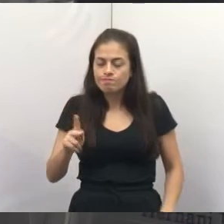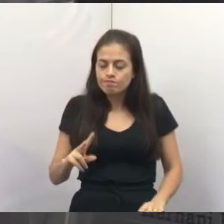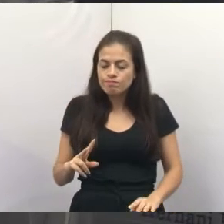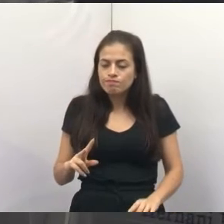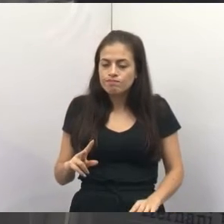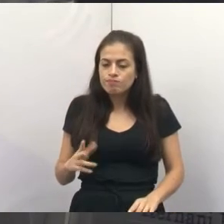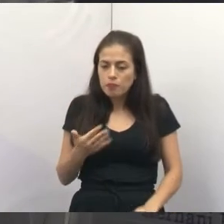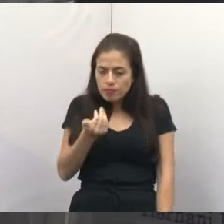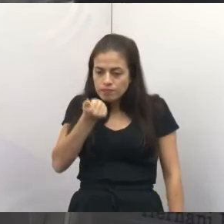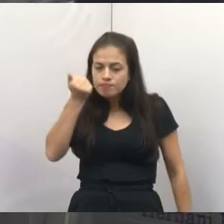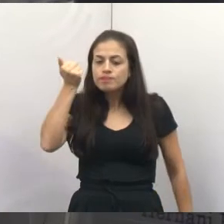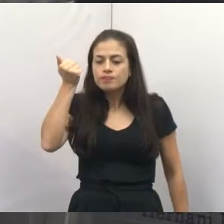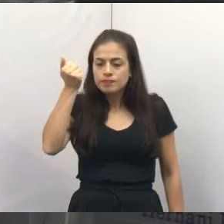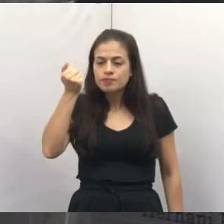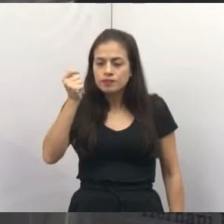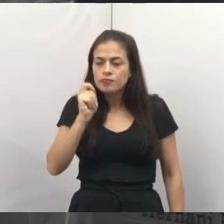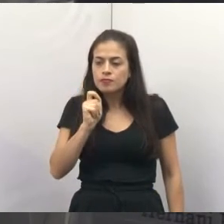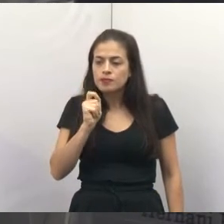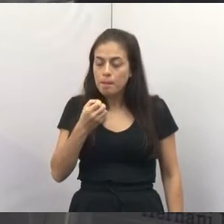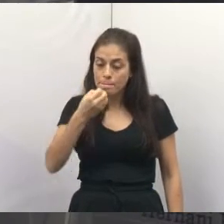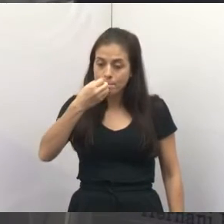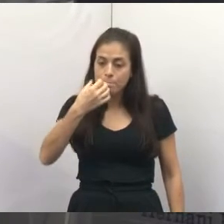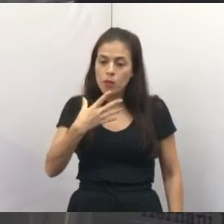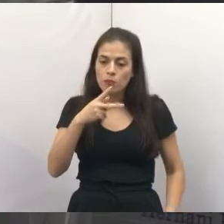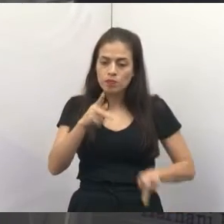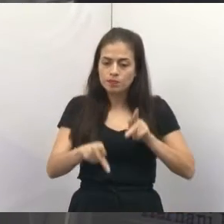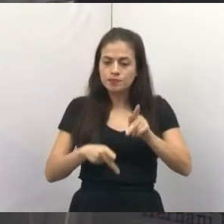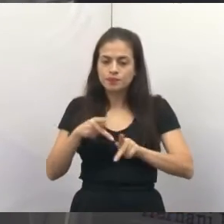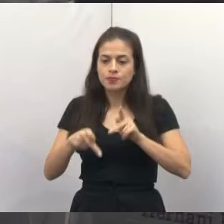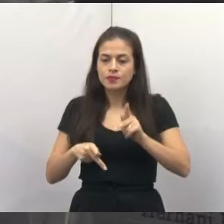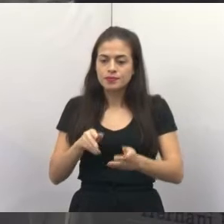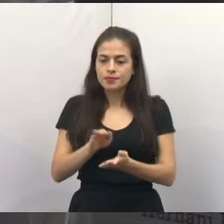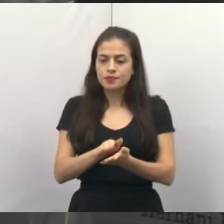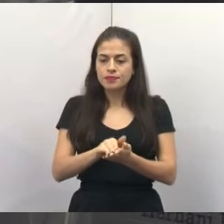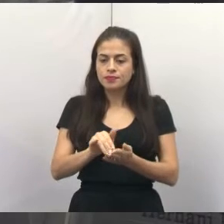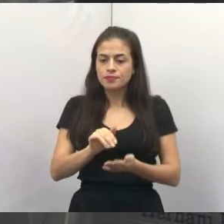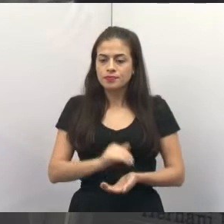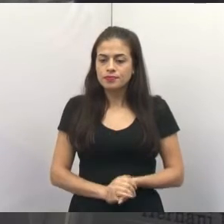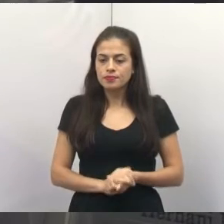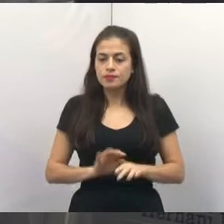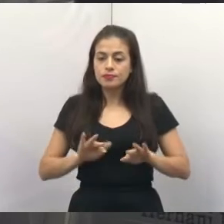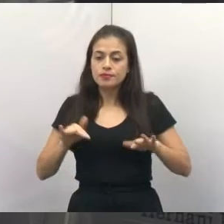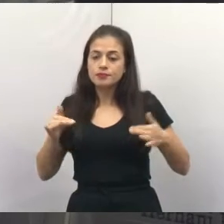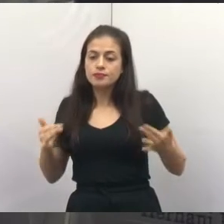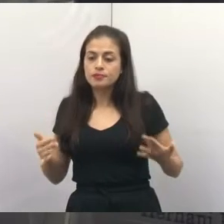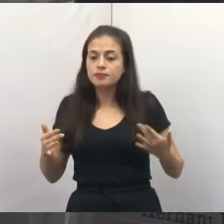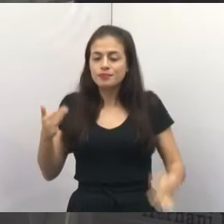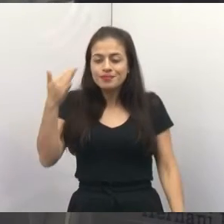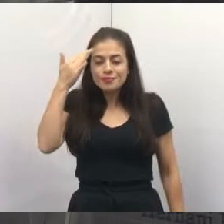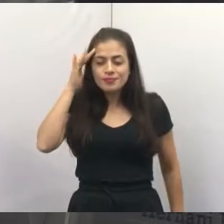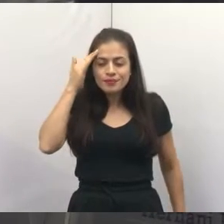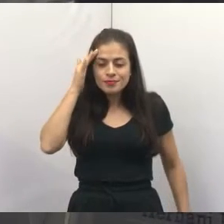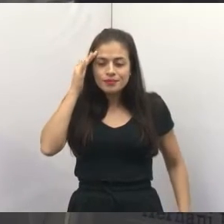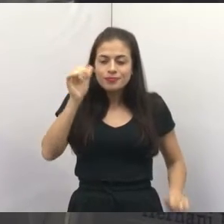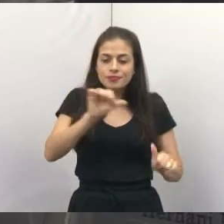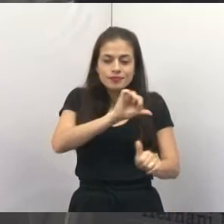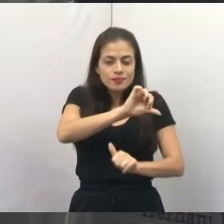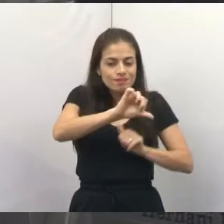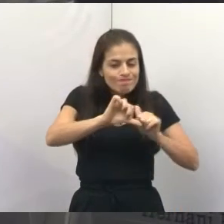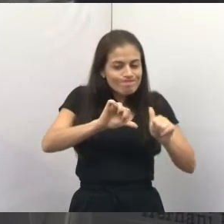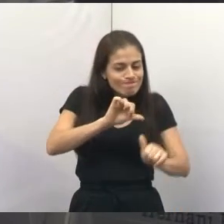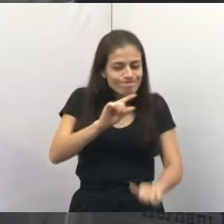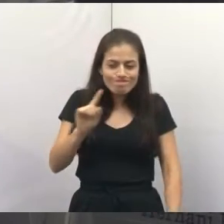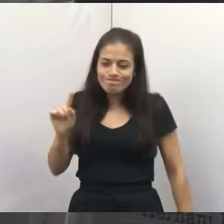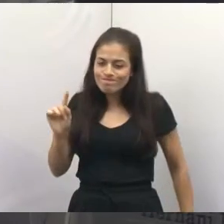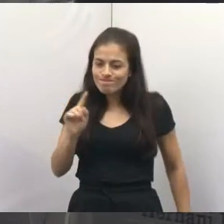enriquecer e fazer o que é positivo para a população de Jacareí. Então, por entender que a não alteração do artigo